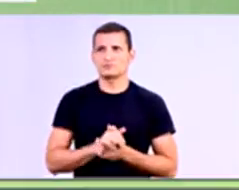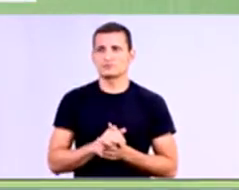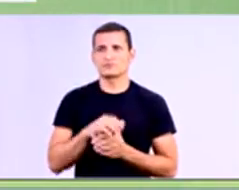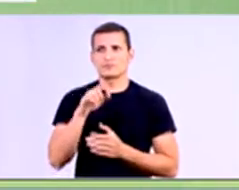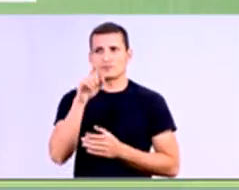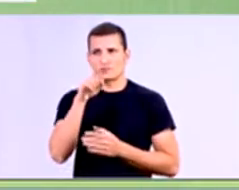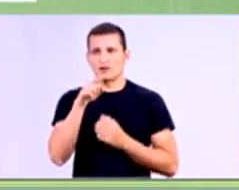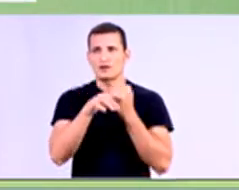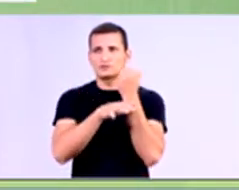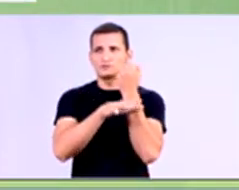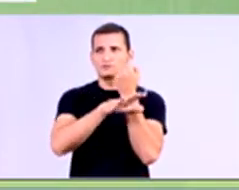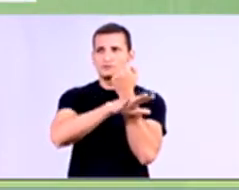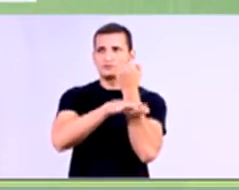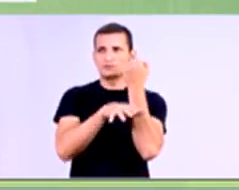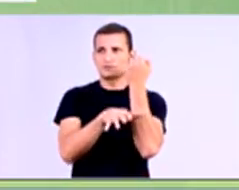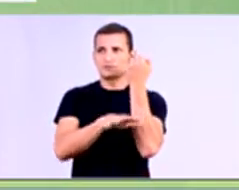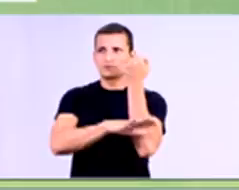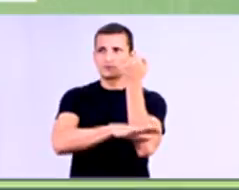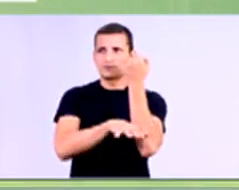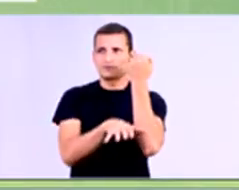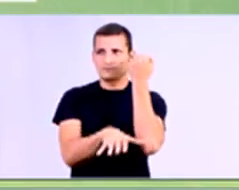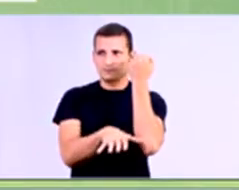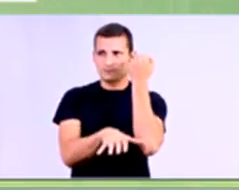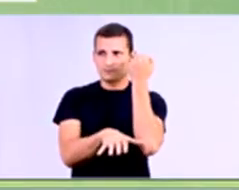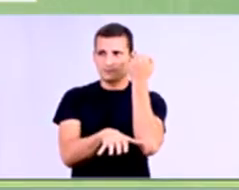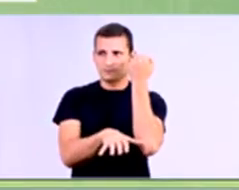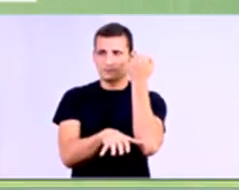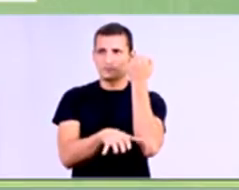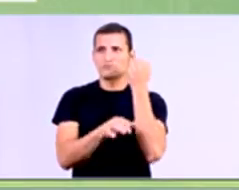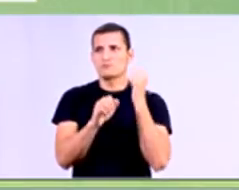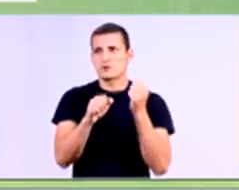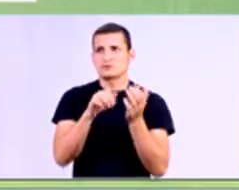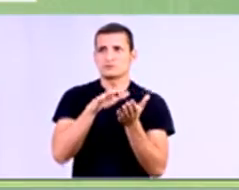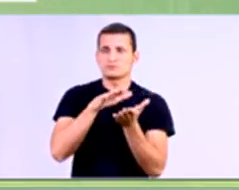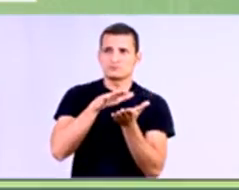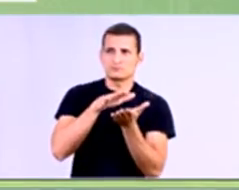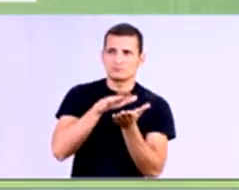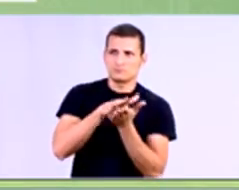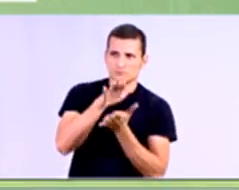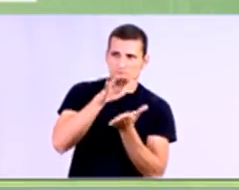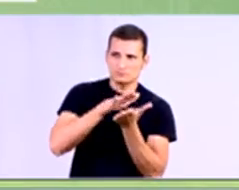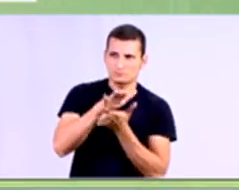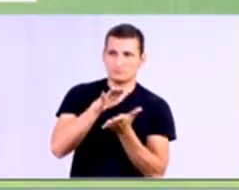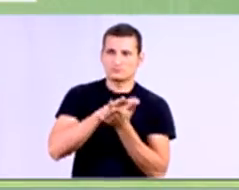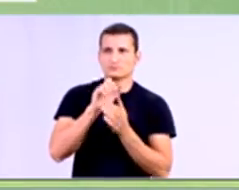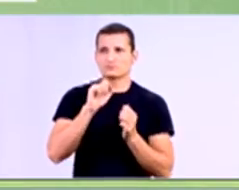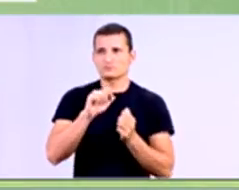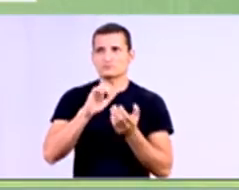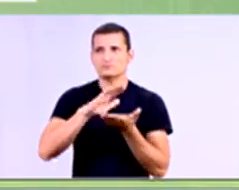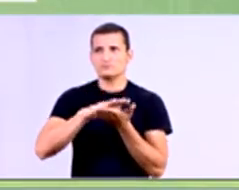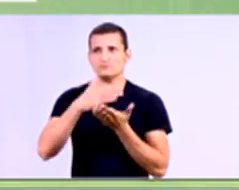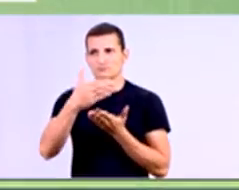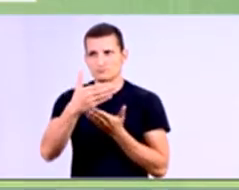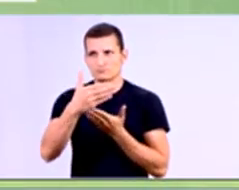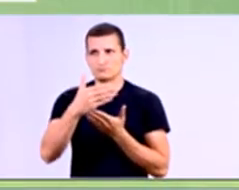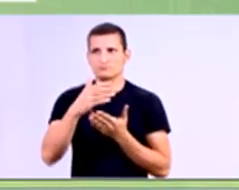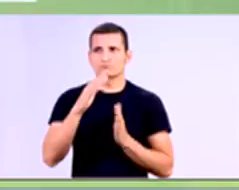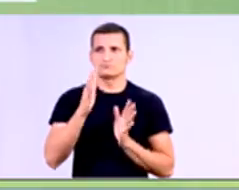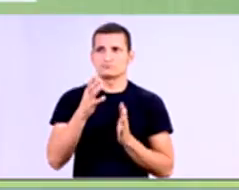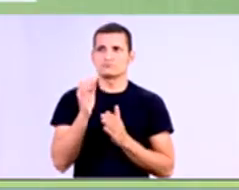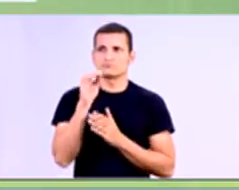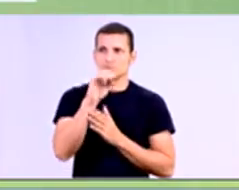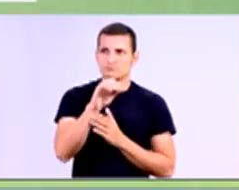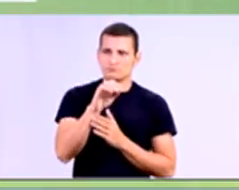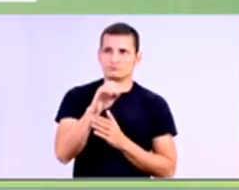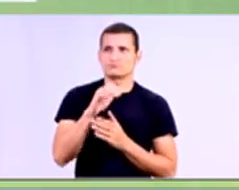um servidor. Eu já defino. Às vezes pode não ser, pode ser uma impressora, pode ser um notebook. E eu já defino um